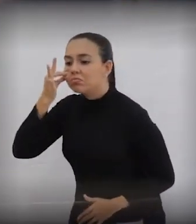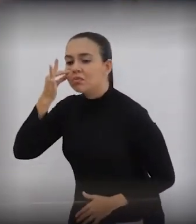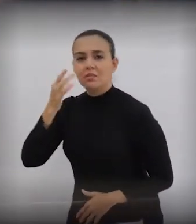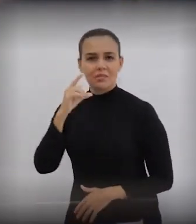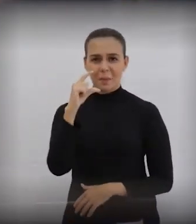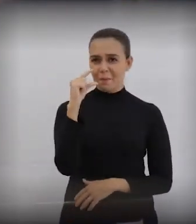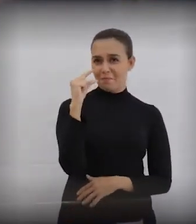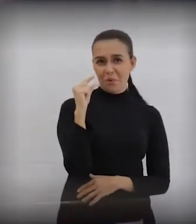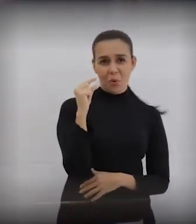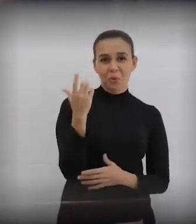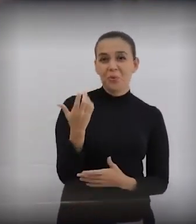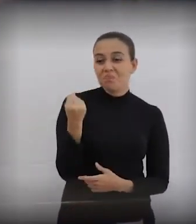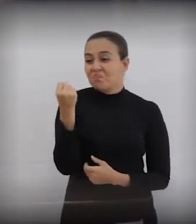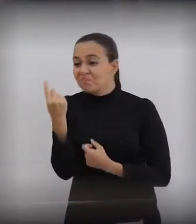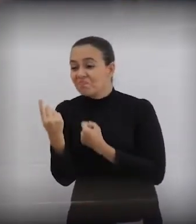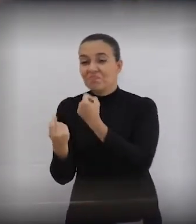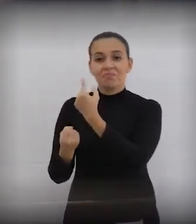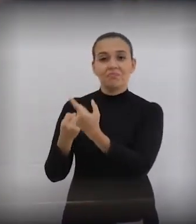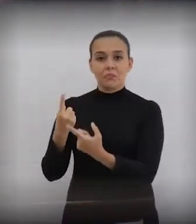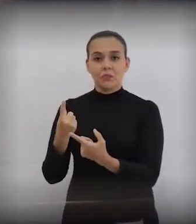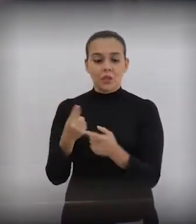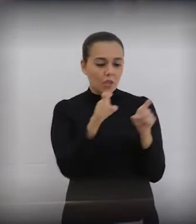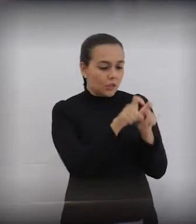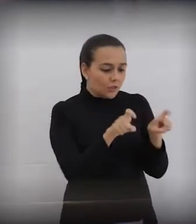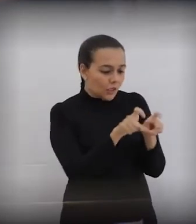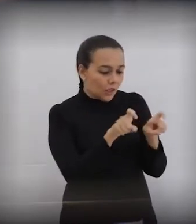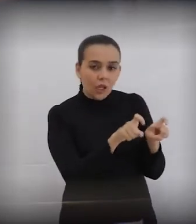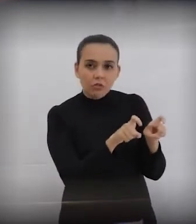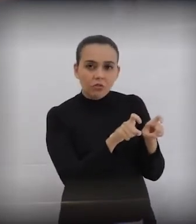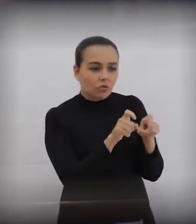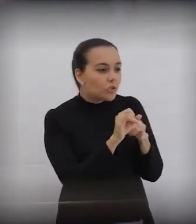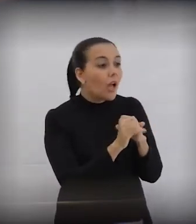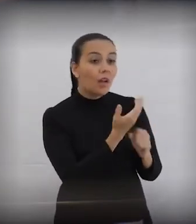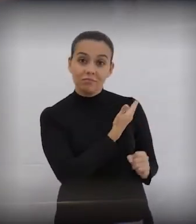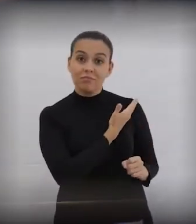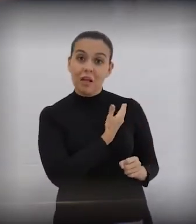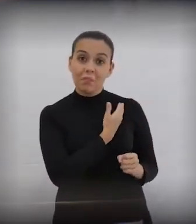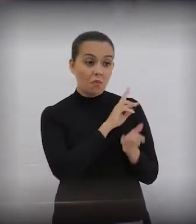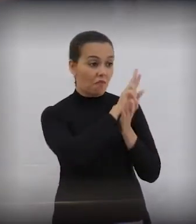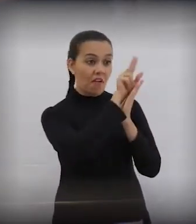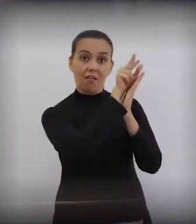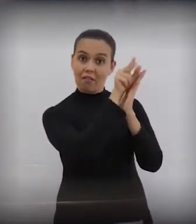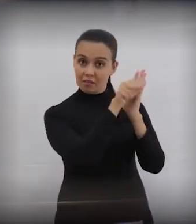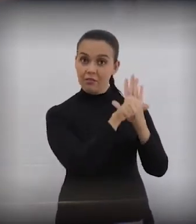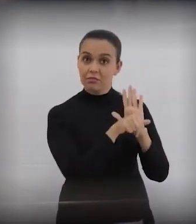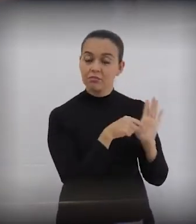e osso, mais amigos virtuais,